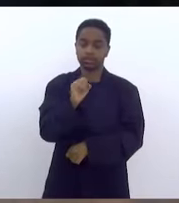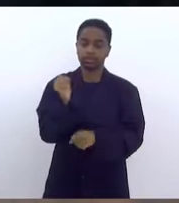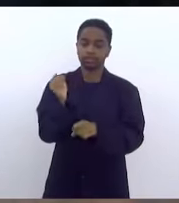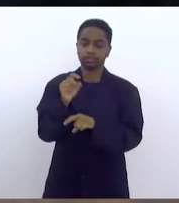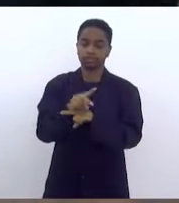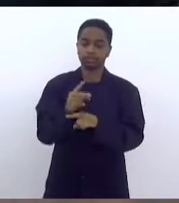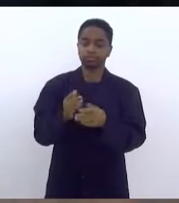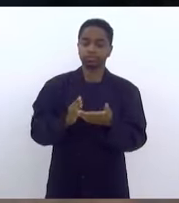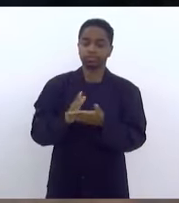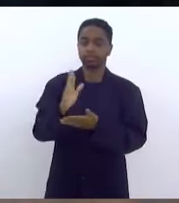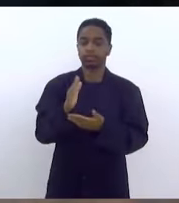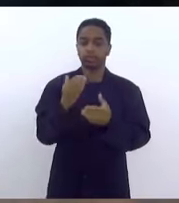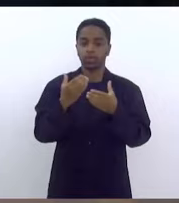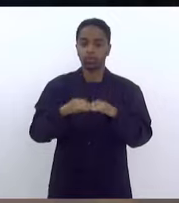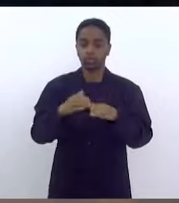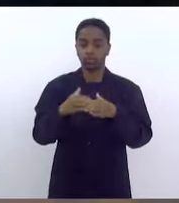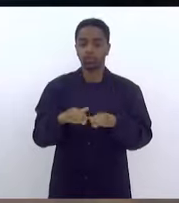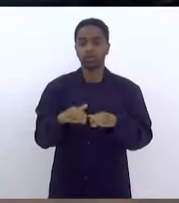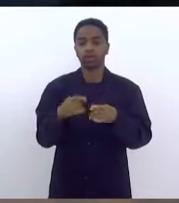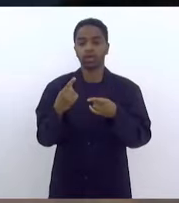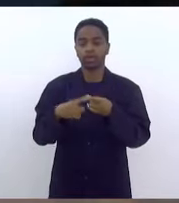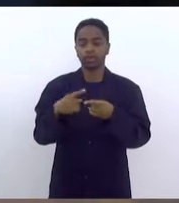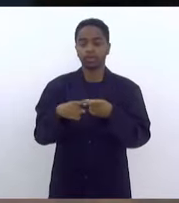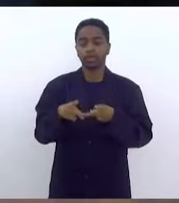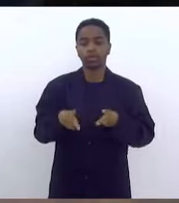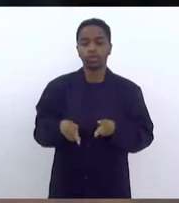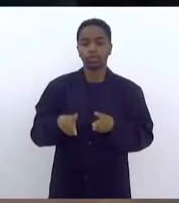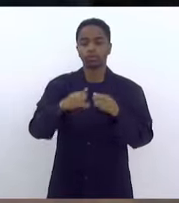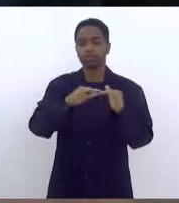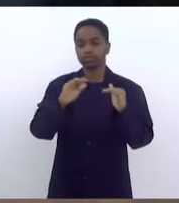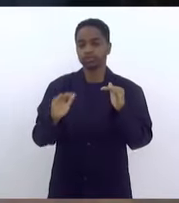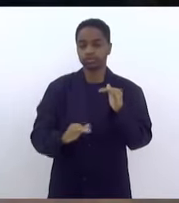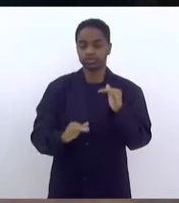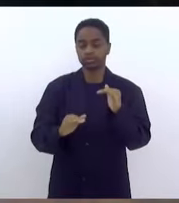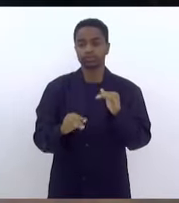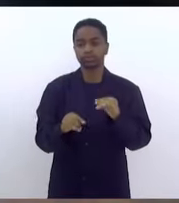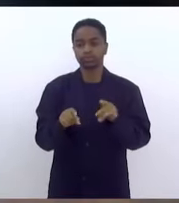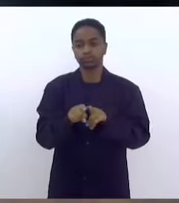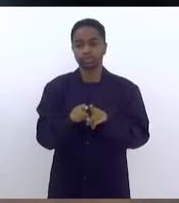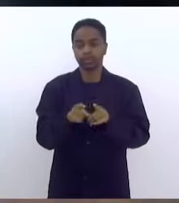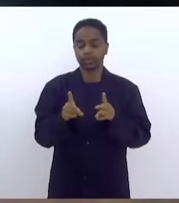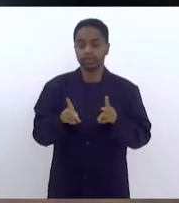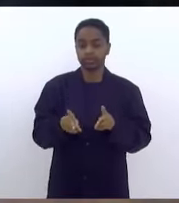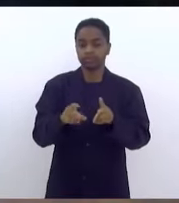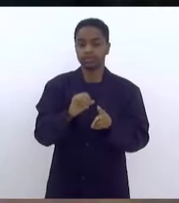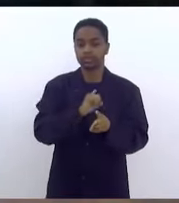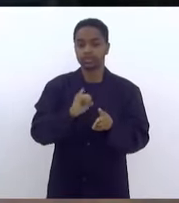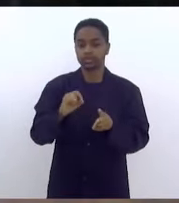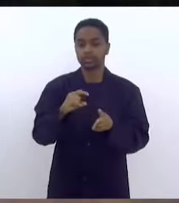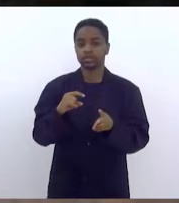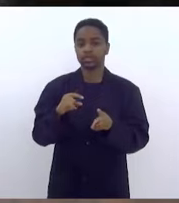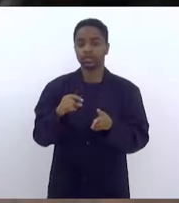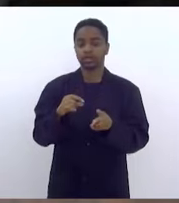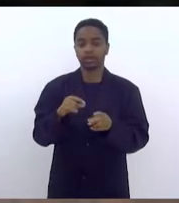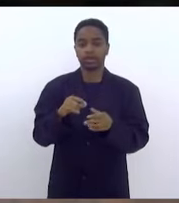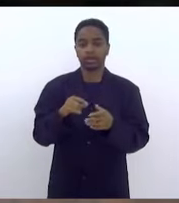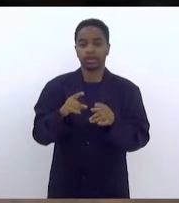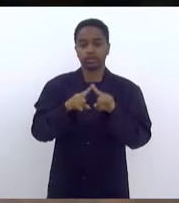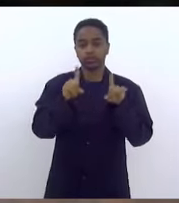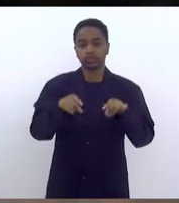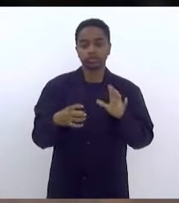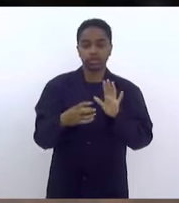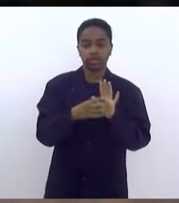público e passaram também, porque continua baixo, mesmo efetivando esses bombeiros. Então, eu